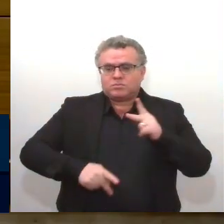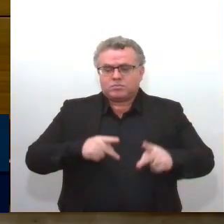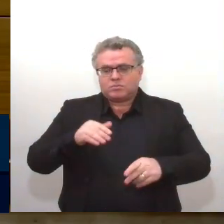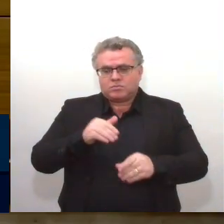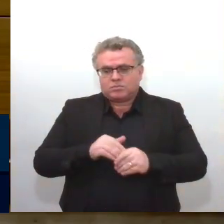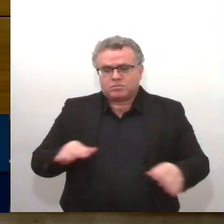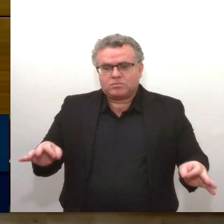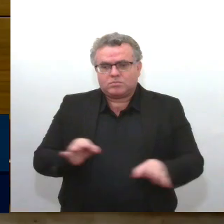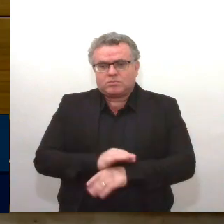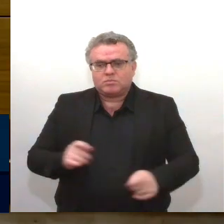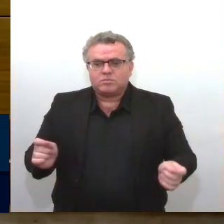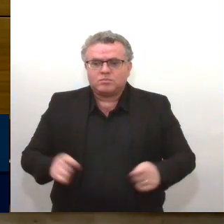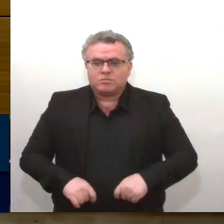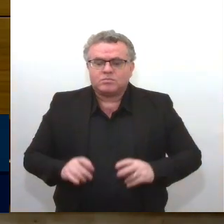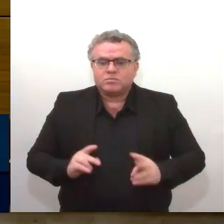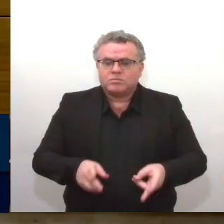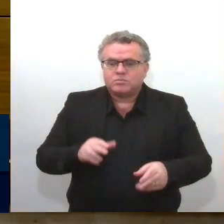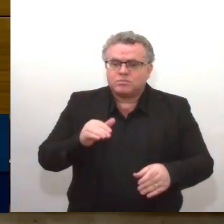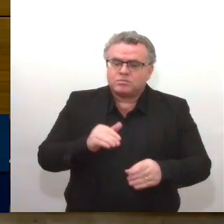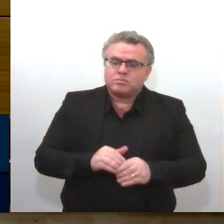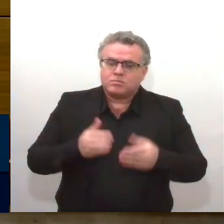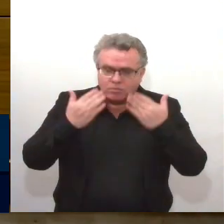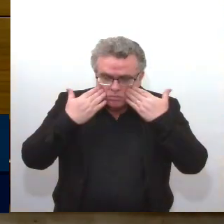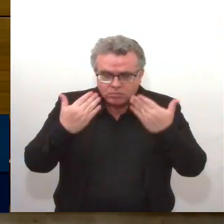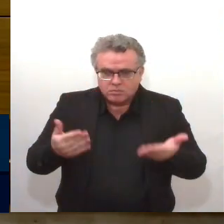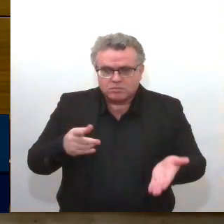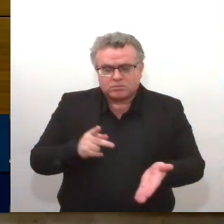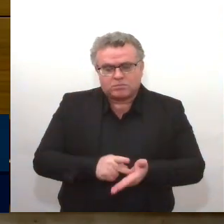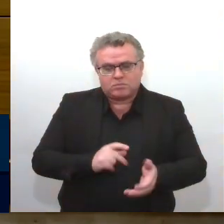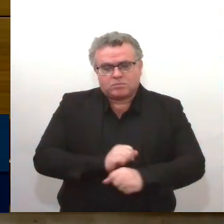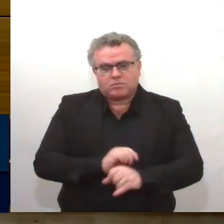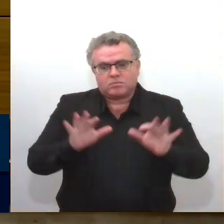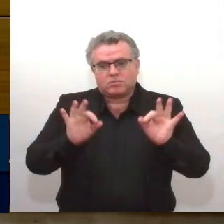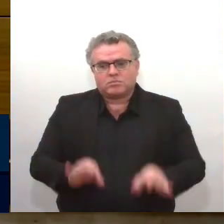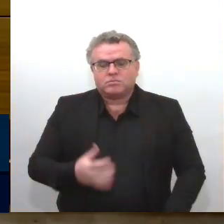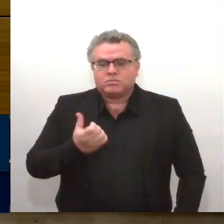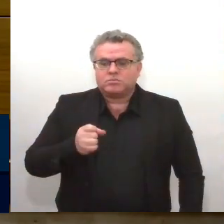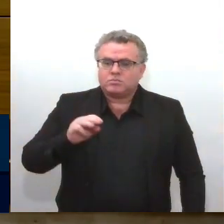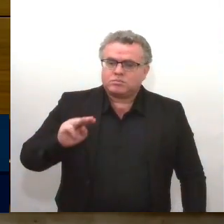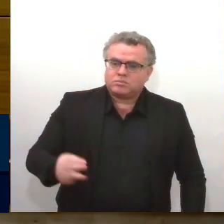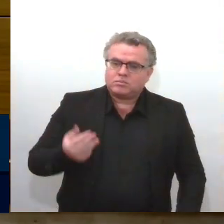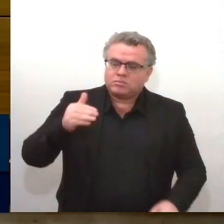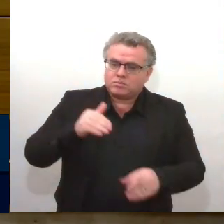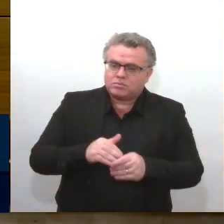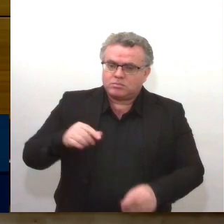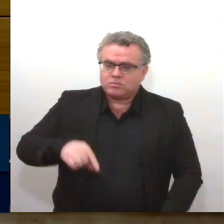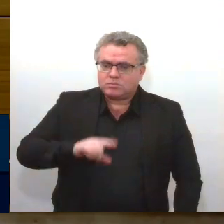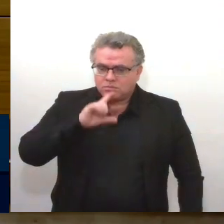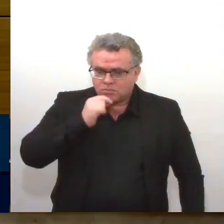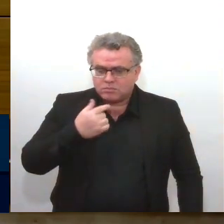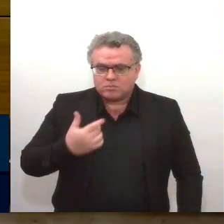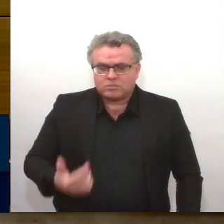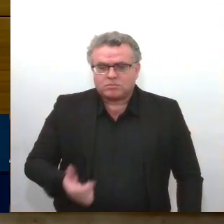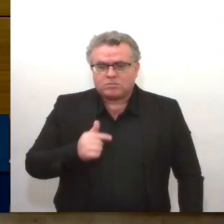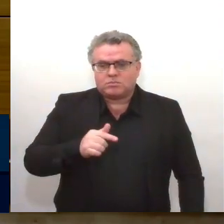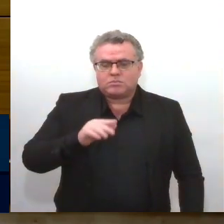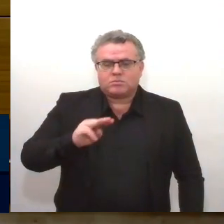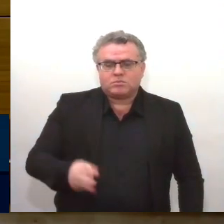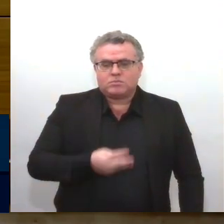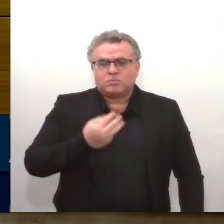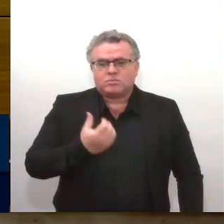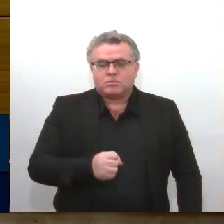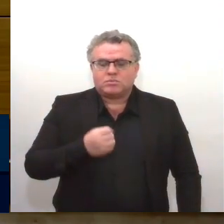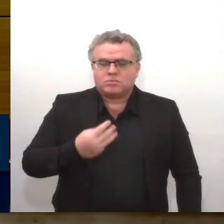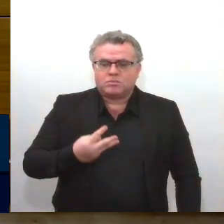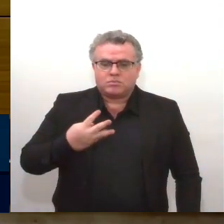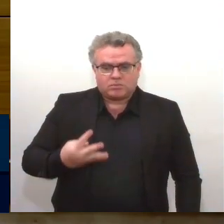expressiva foram quase 8.000 votos aqui em Aracaju 7.834 votos o segundo Vereador